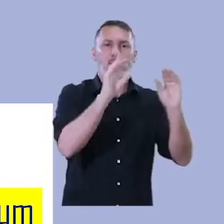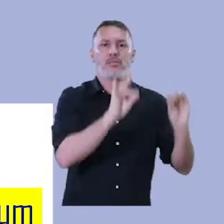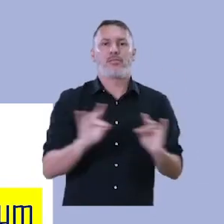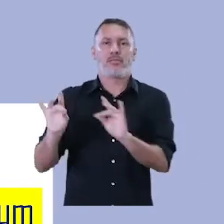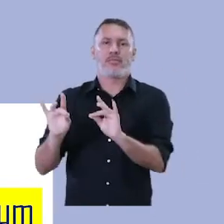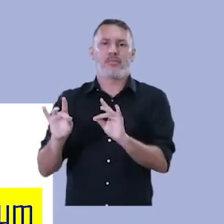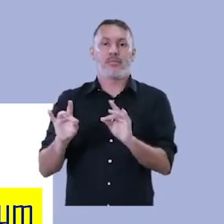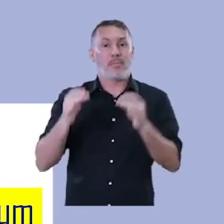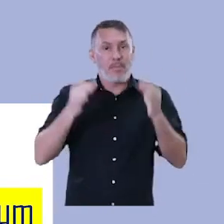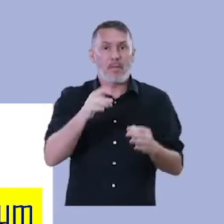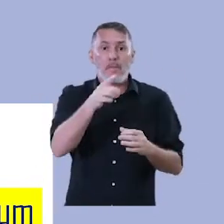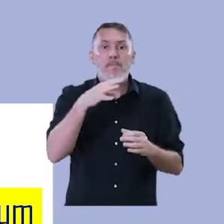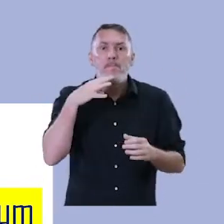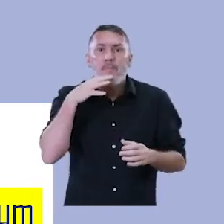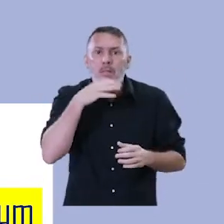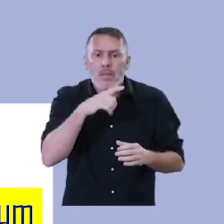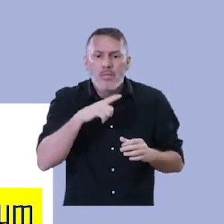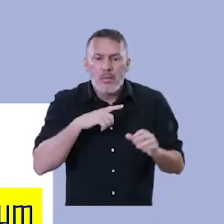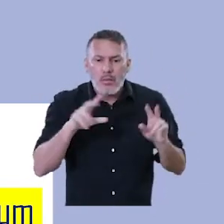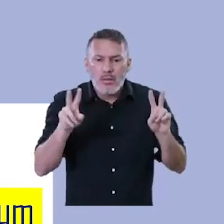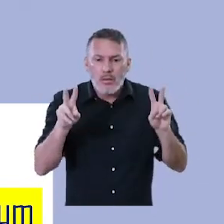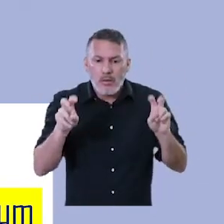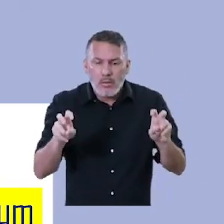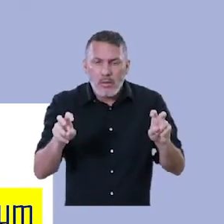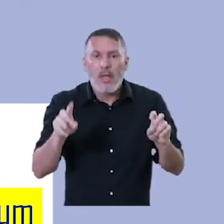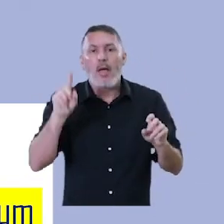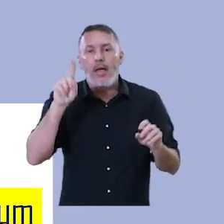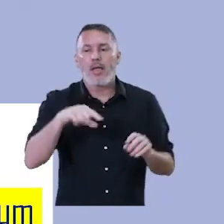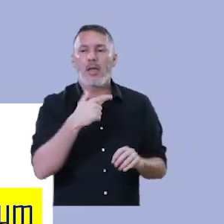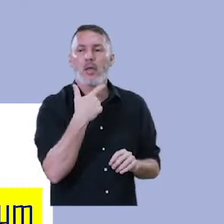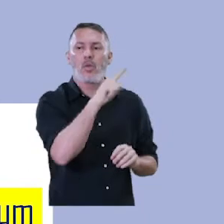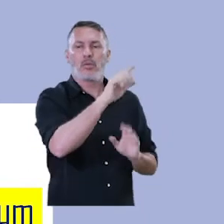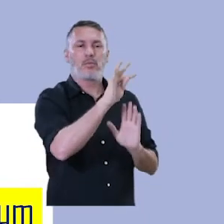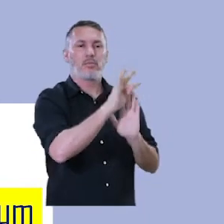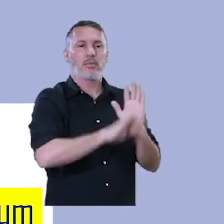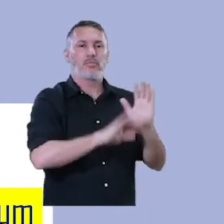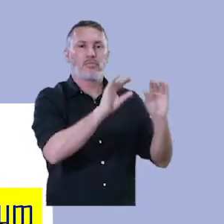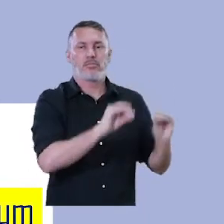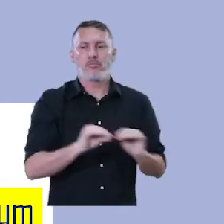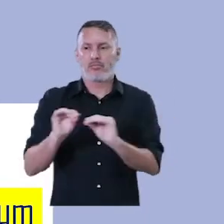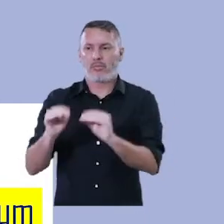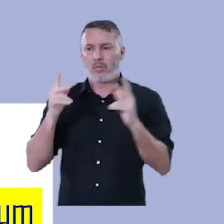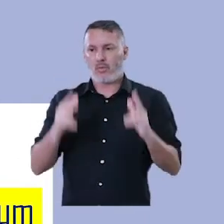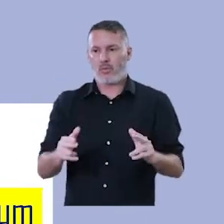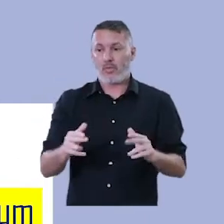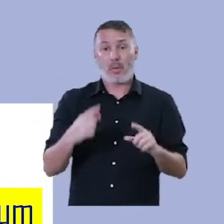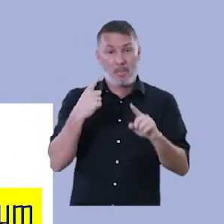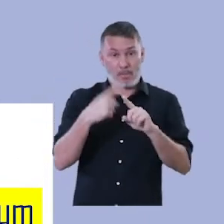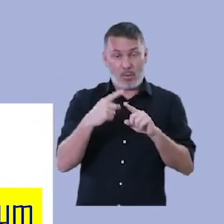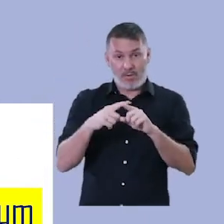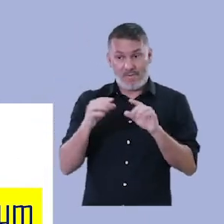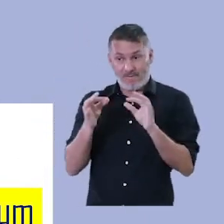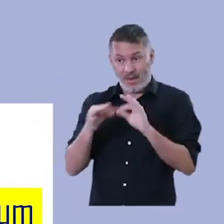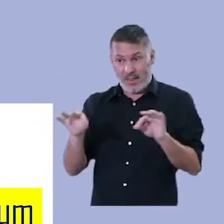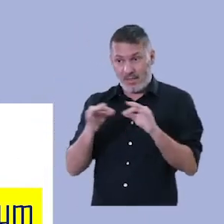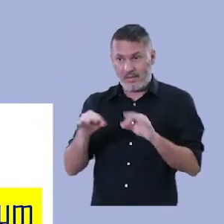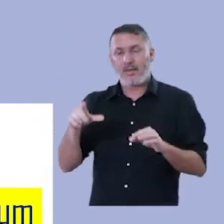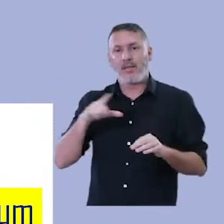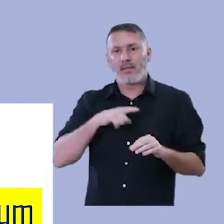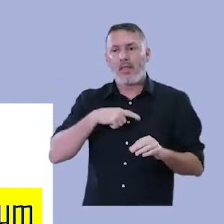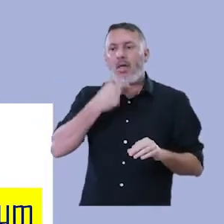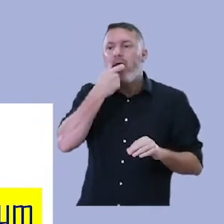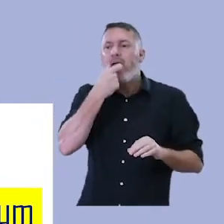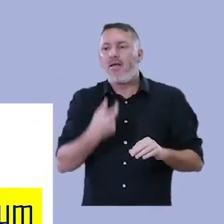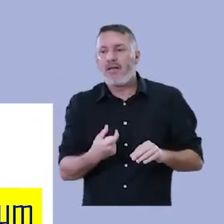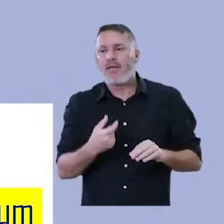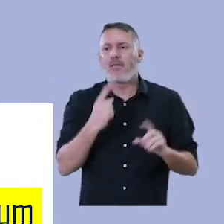direta. Com essa frase, Albert Einstein desvelou os entraves que envolvem o